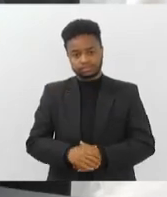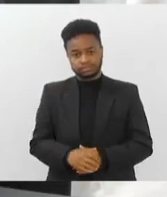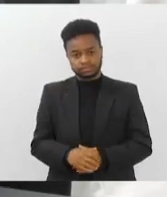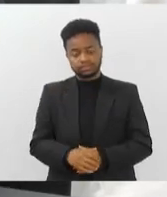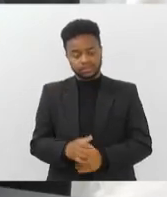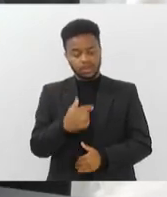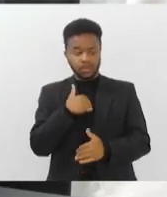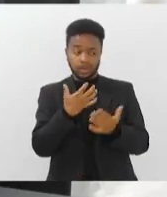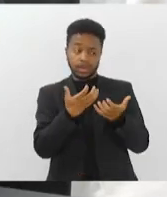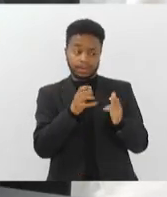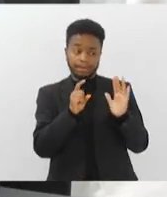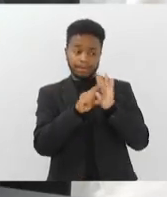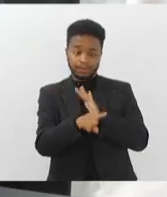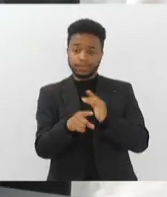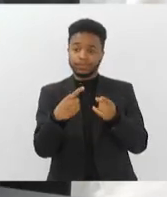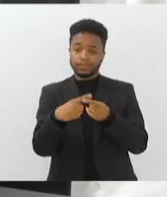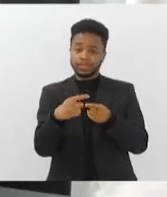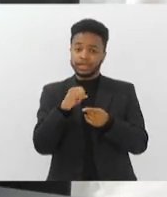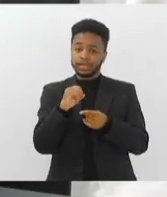fazer.